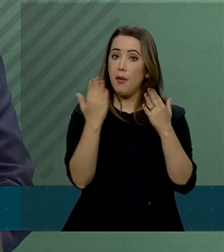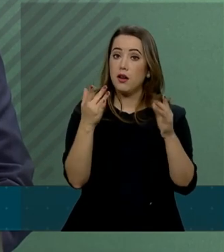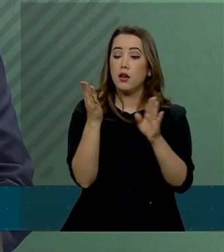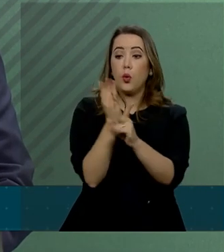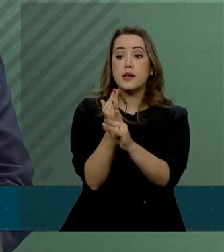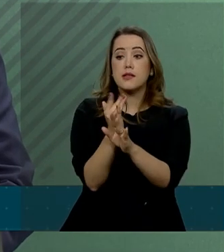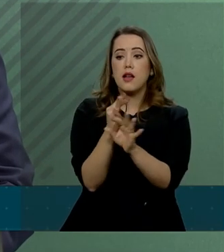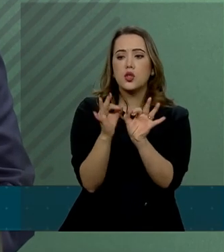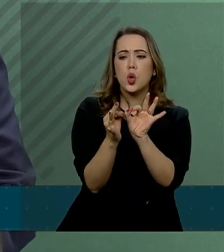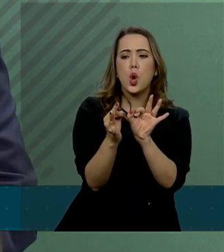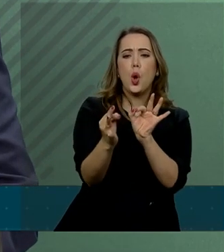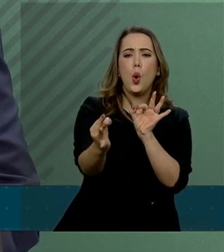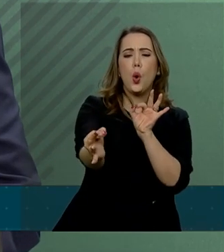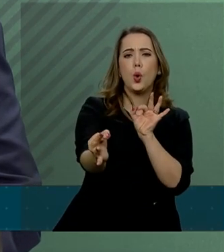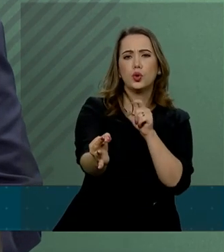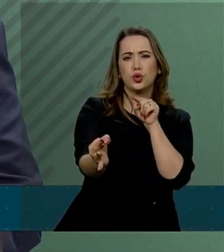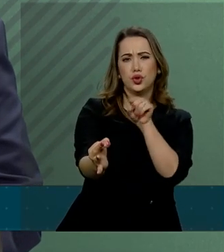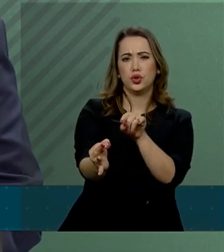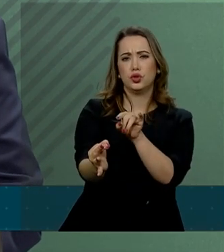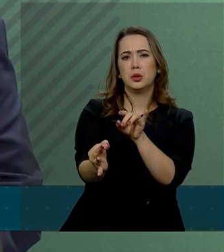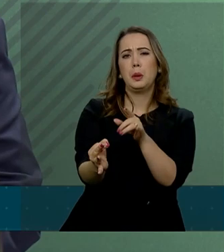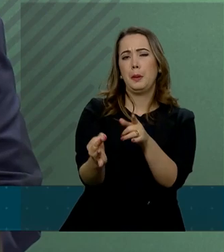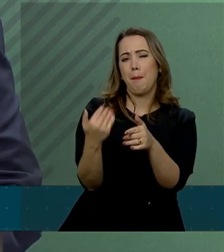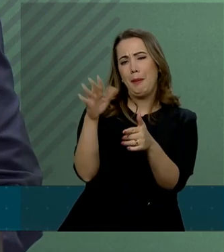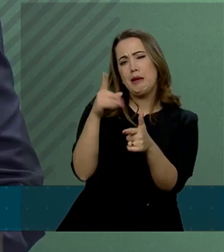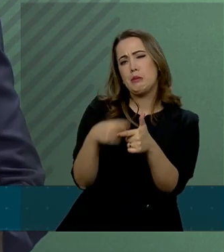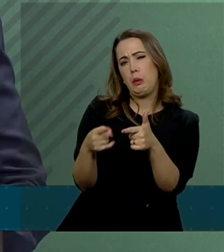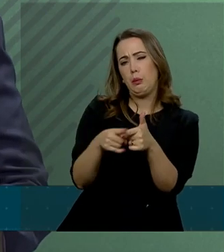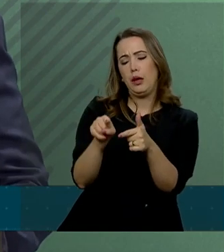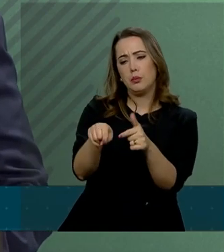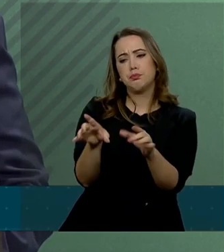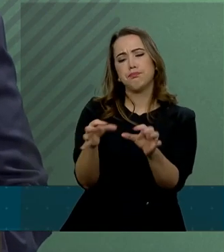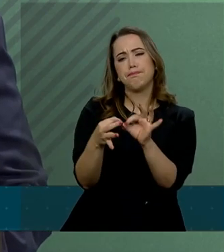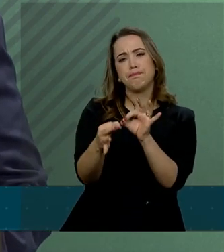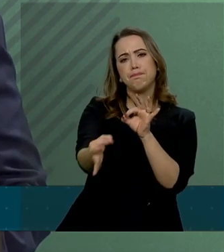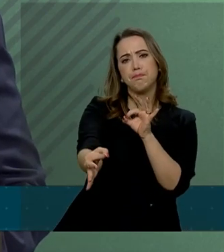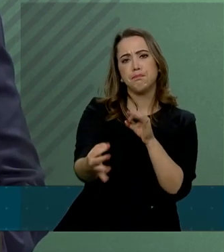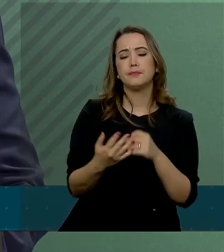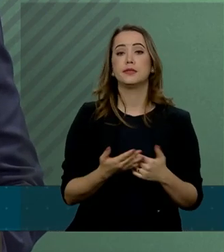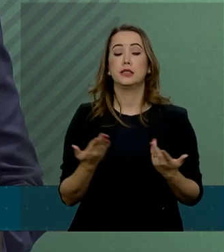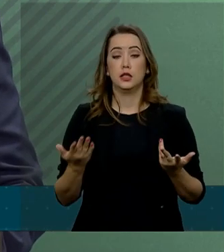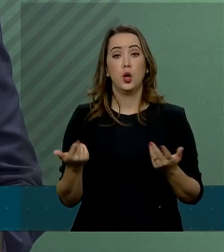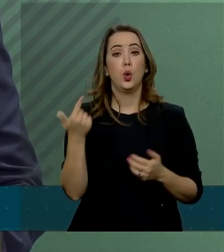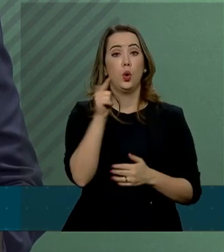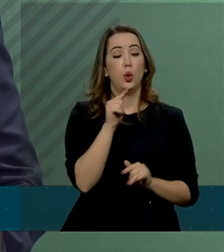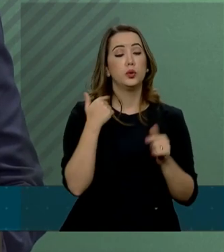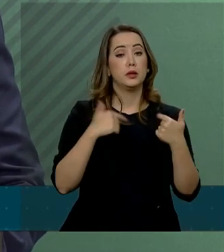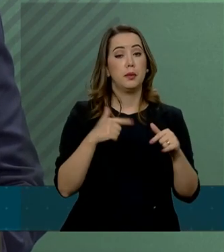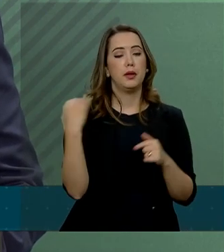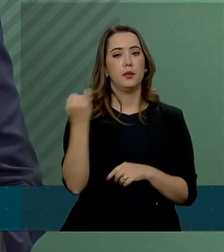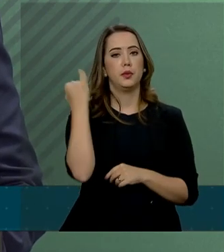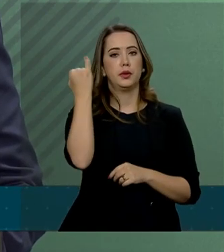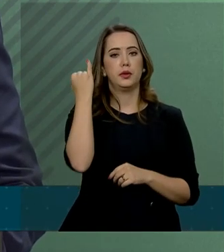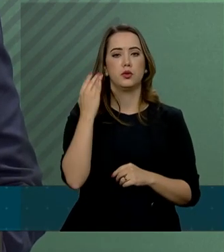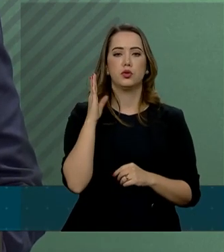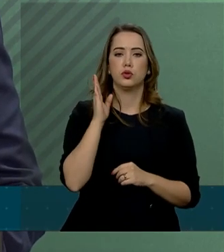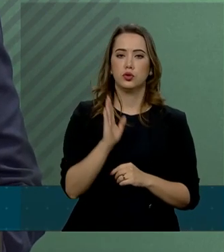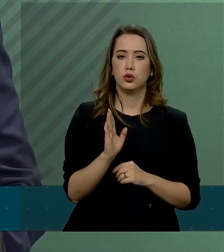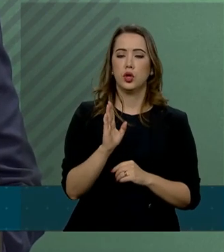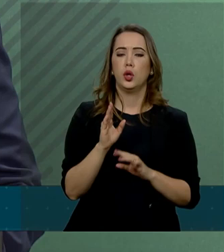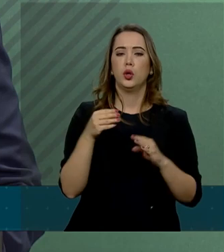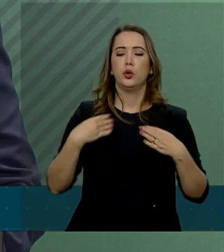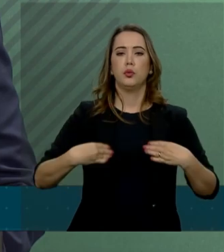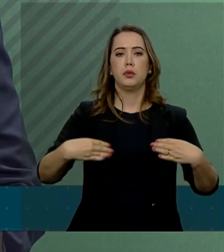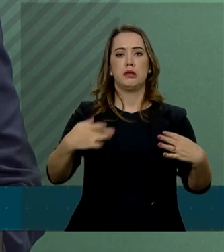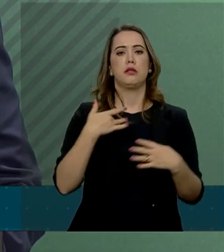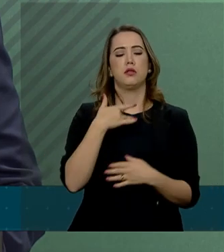o apelo das campanhas fechar as contas outra iniciativa importante do ministério da saúde